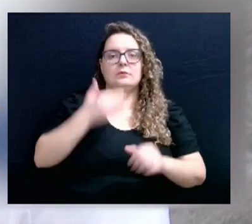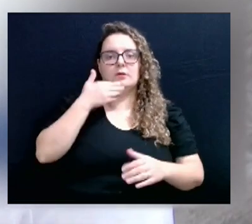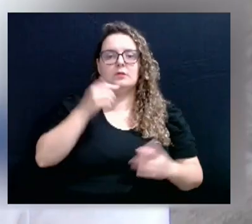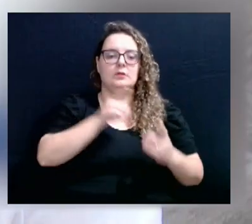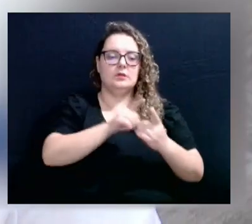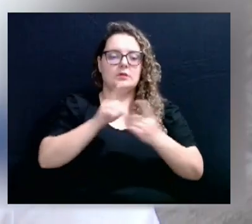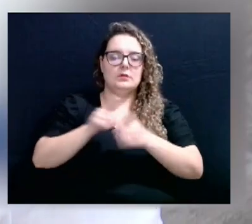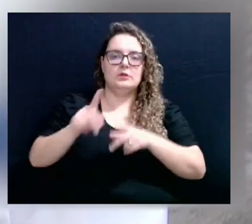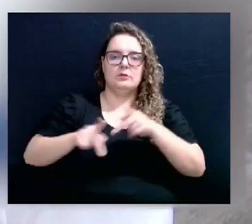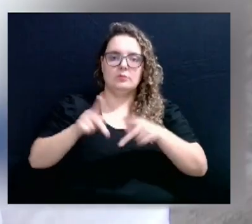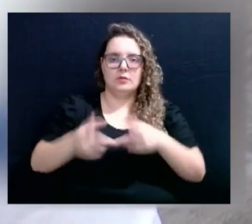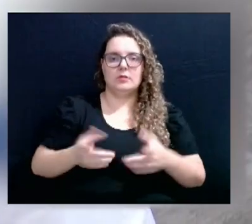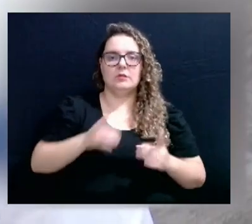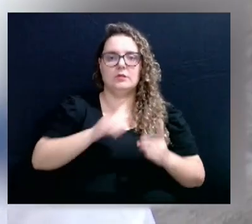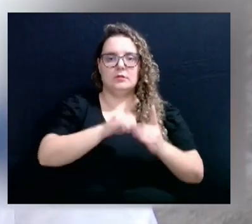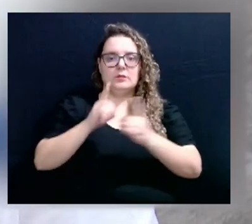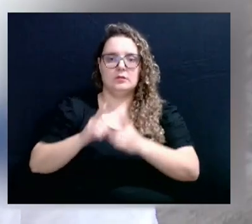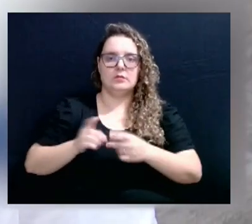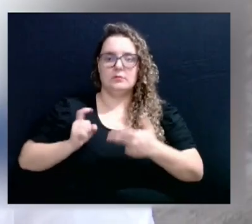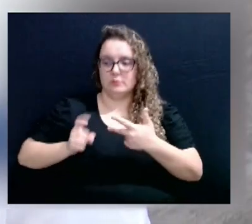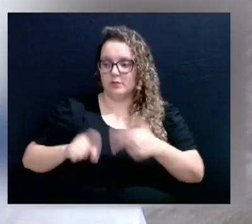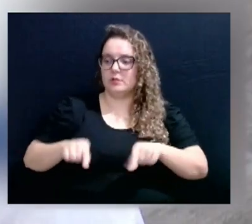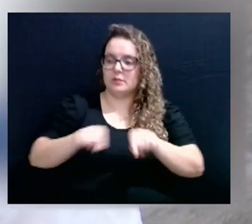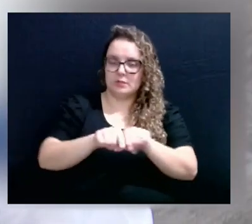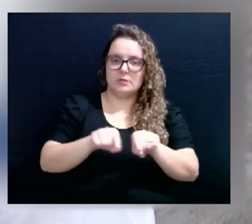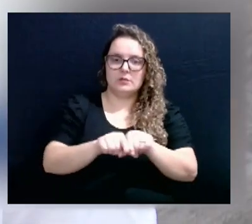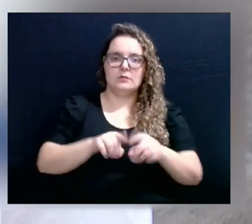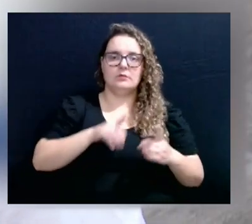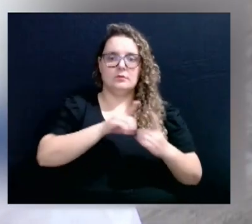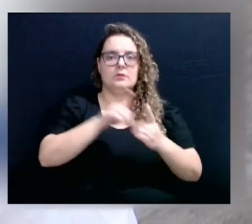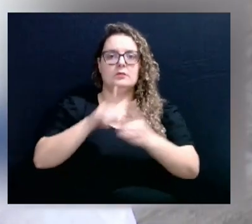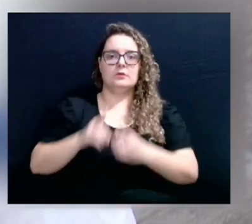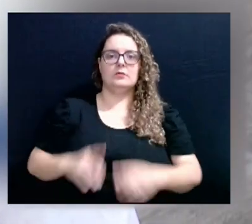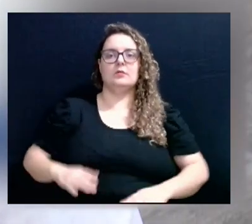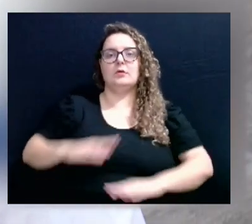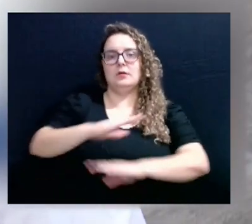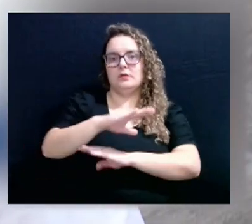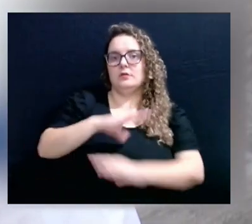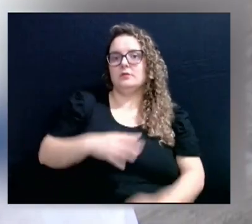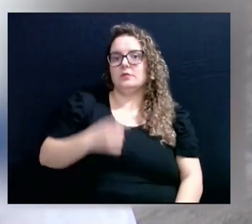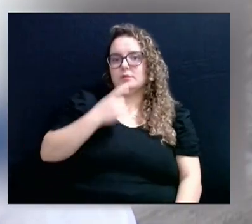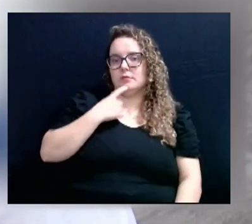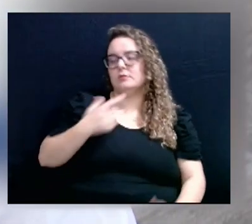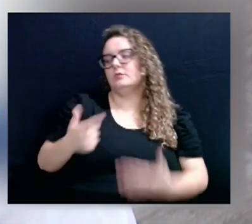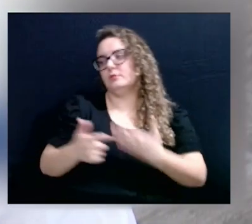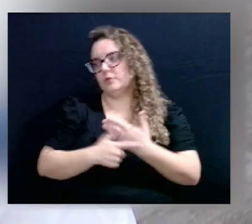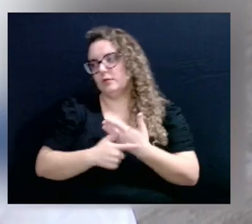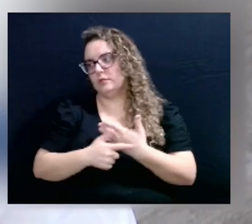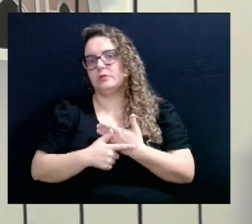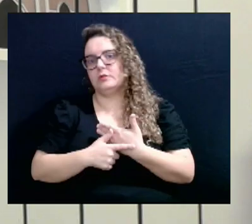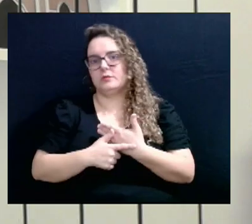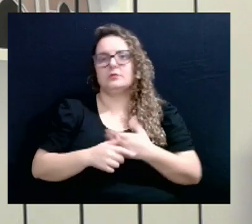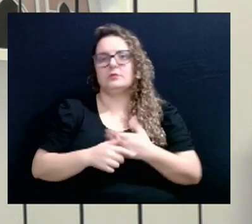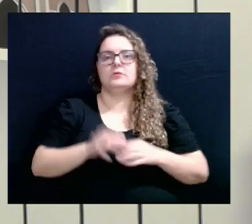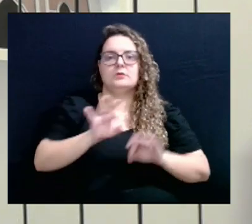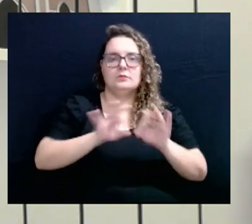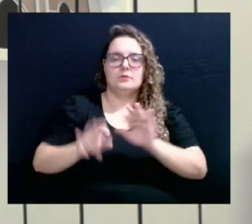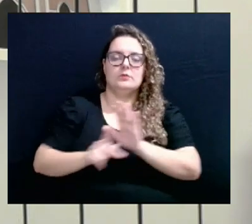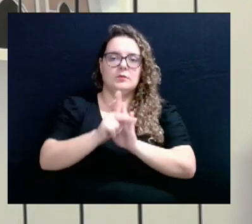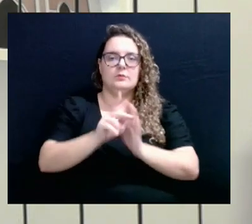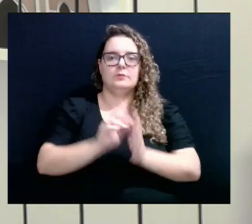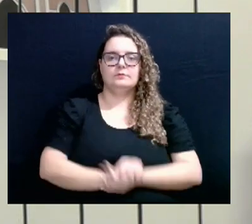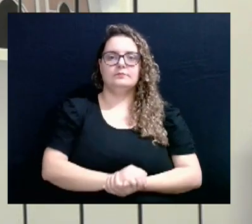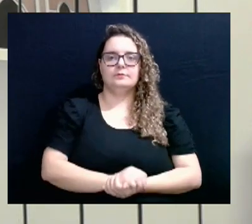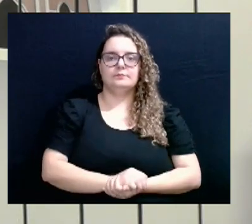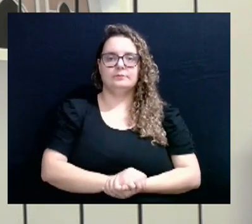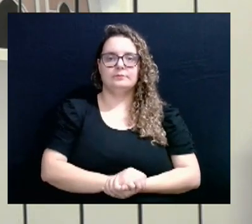atender o executivo e atender também, né, a Câmara Municipal, que está fazendo seu papel de analisar os projetos. A gente